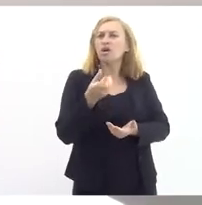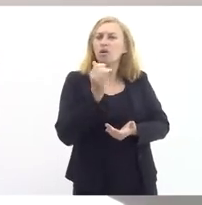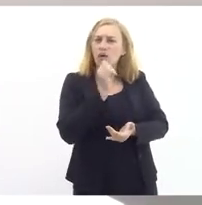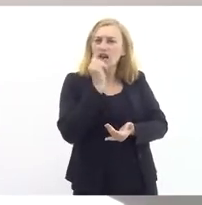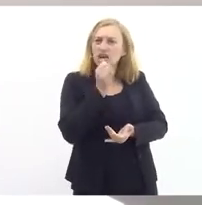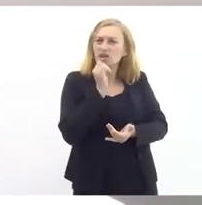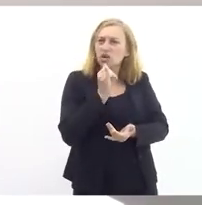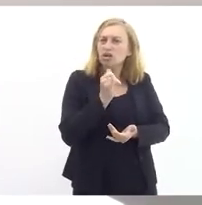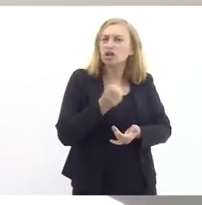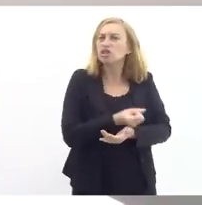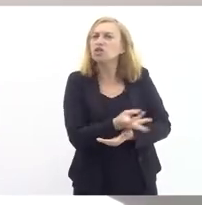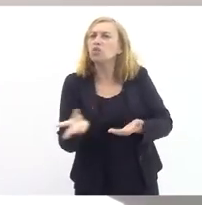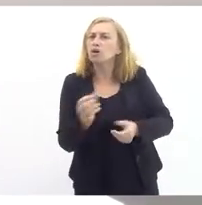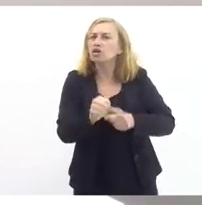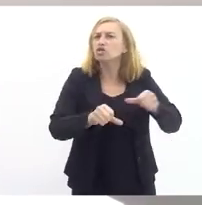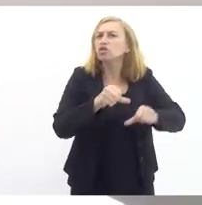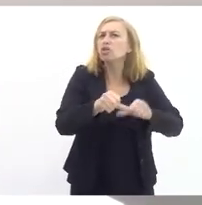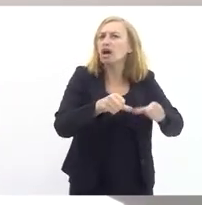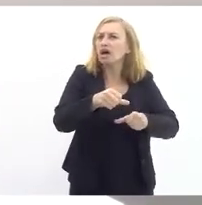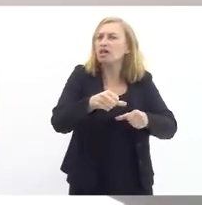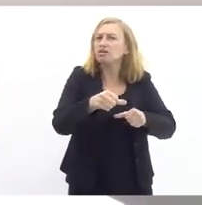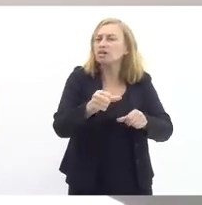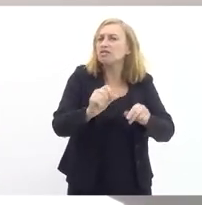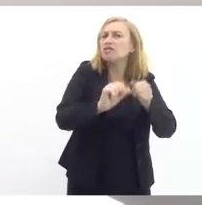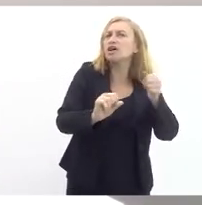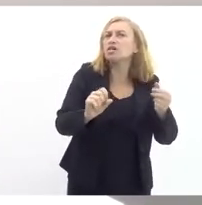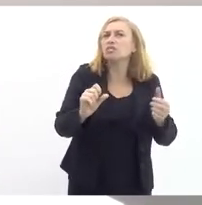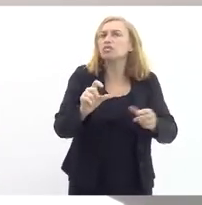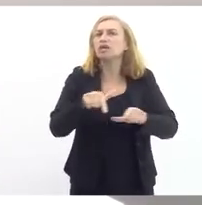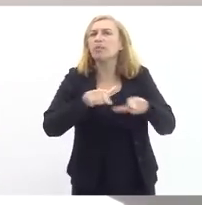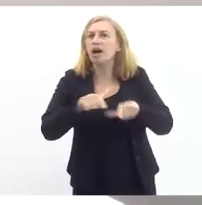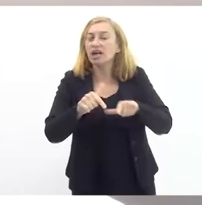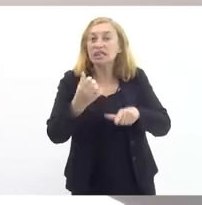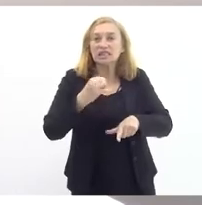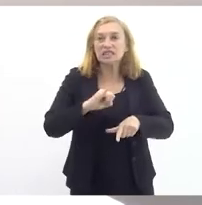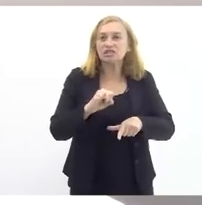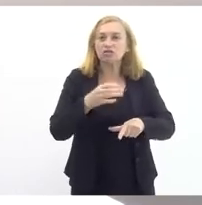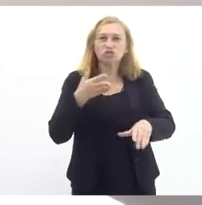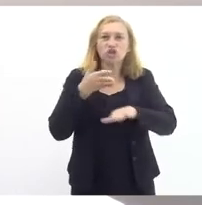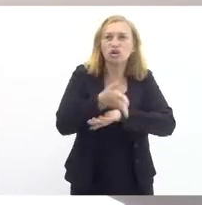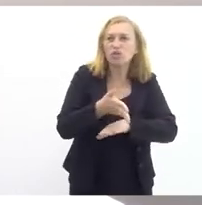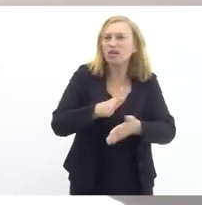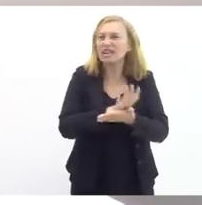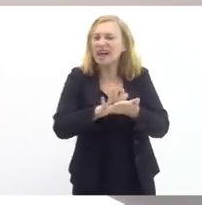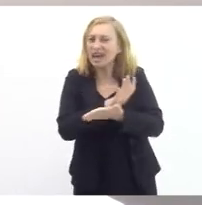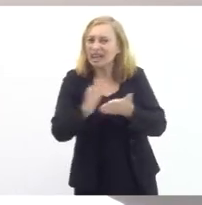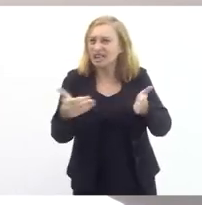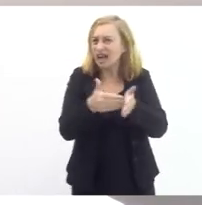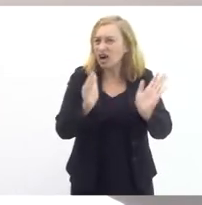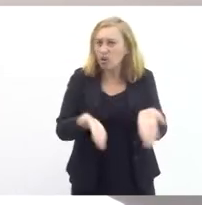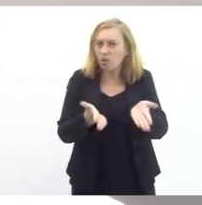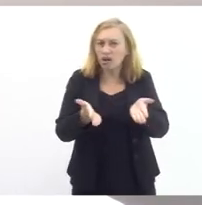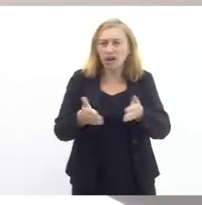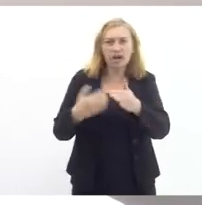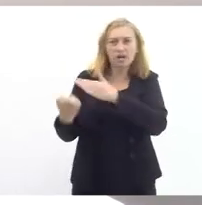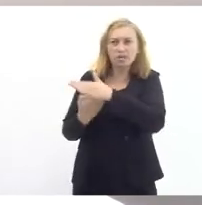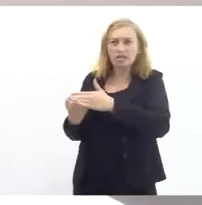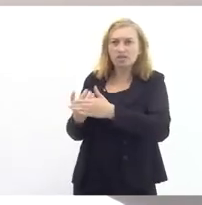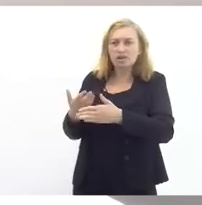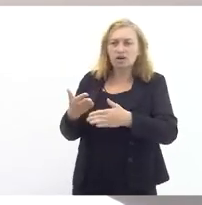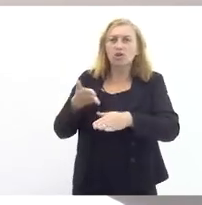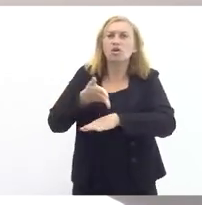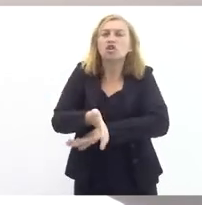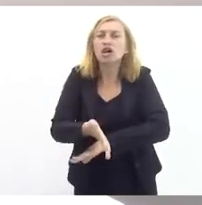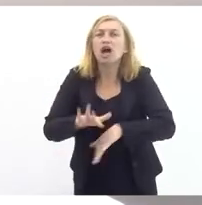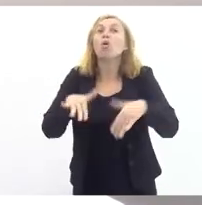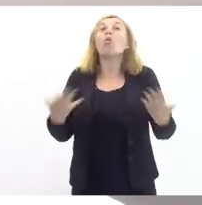quantos dormentes estão sendo trocados, o que está sendo executado. Se não chegou nada até a Getransp até agora, vai chegar quando? Então, eu queria que você me